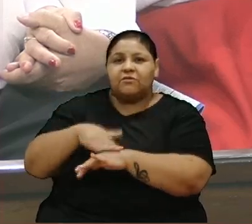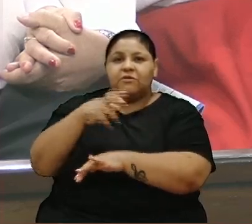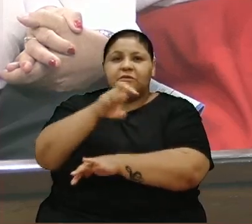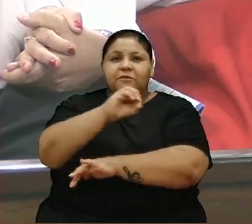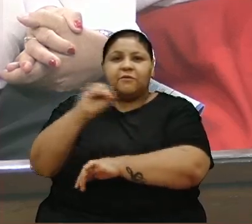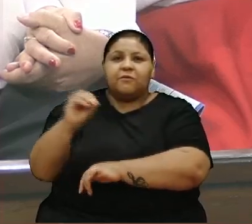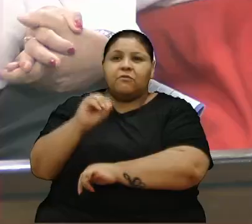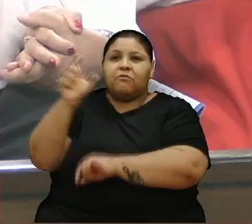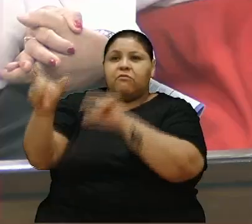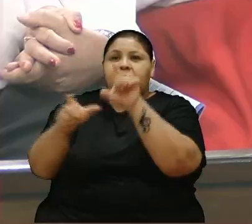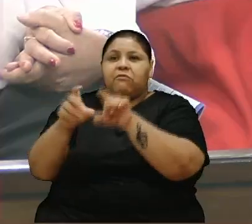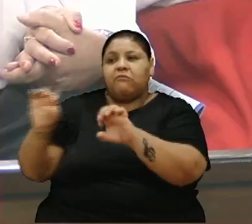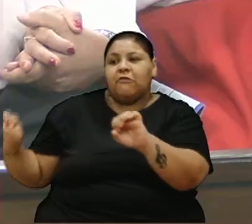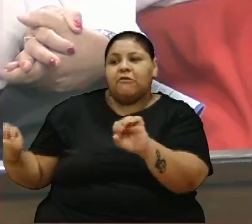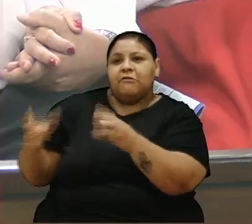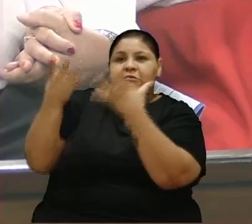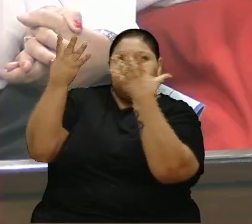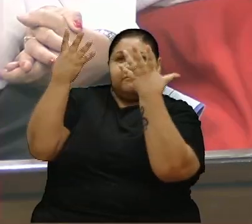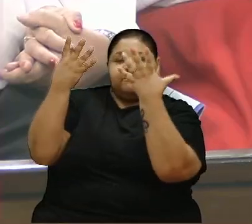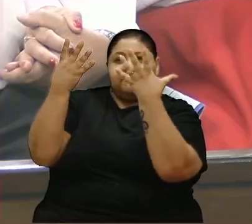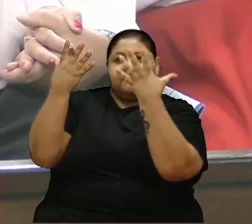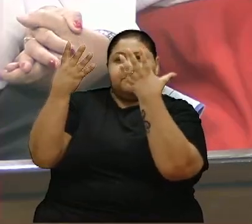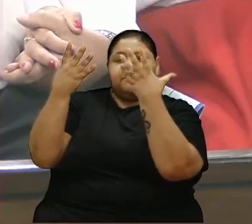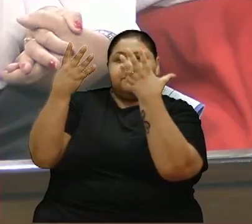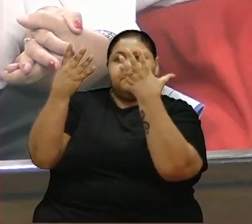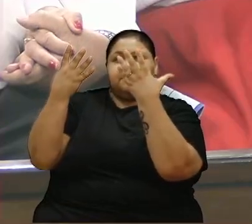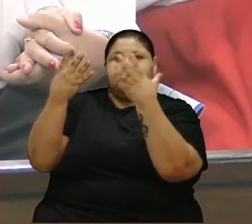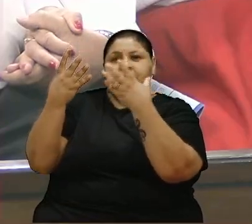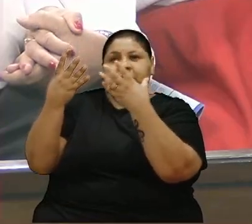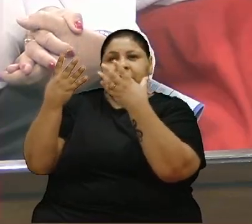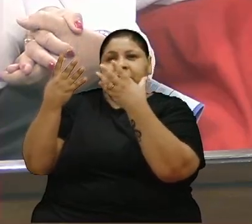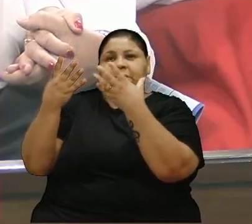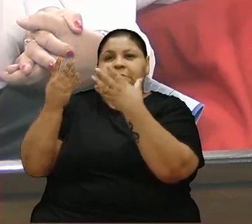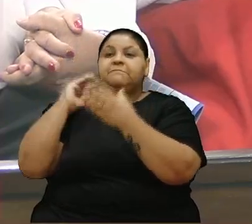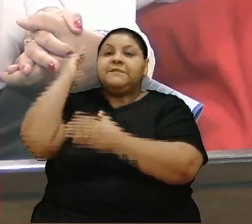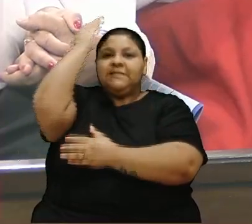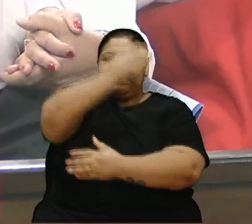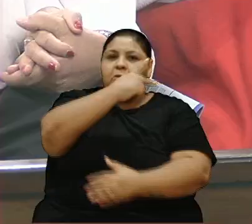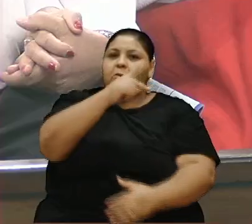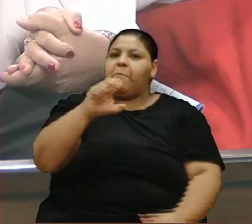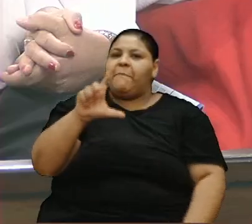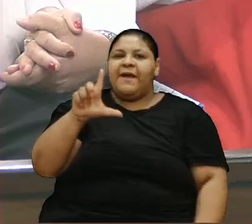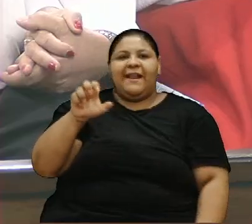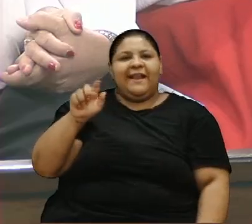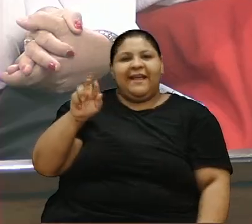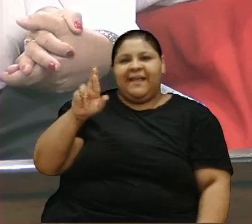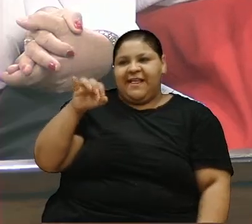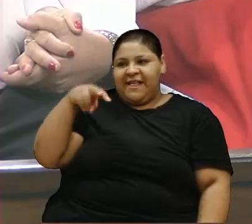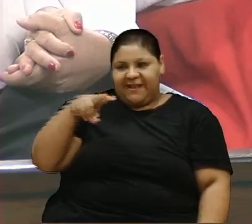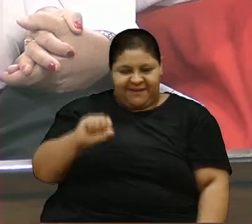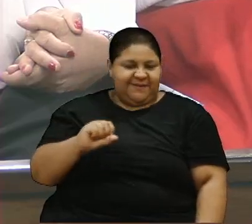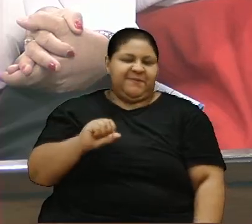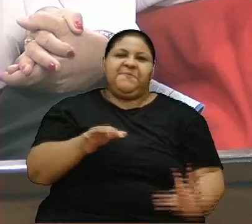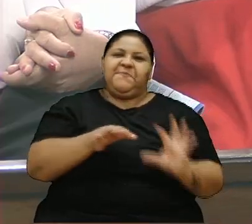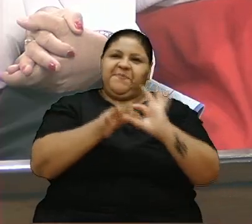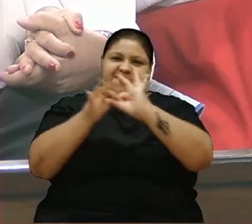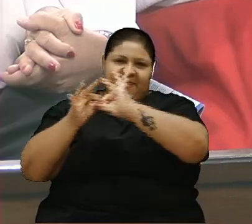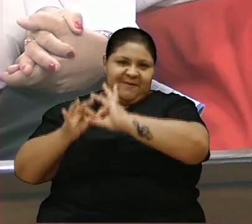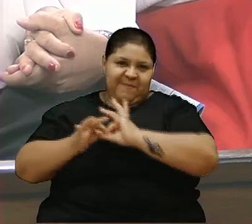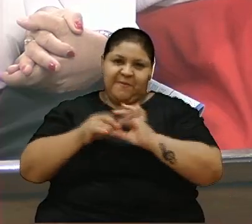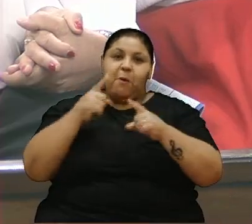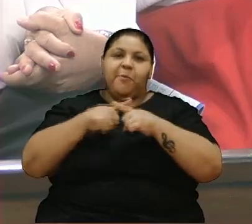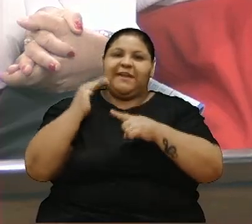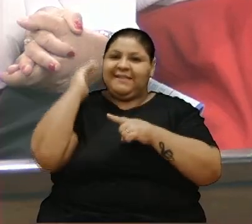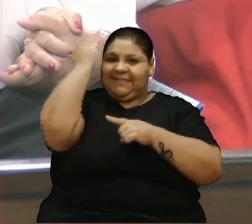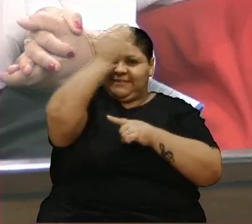pessoas celebrando a festa de São Pelegrino. Um momento de união, de solidariedade, porque todos os garçons,